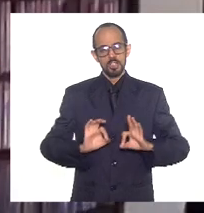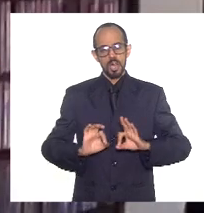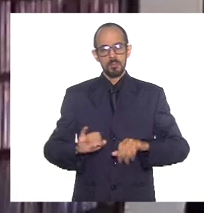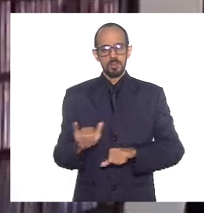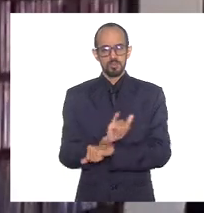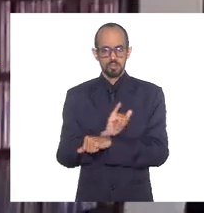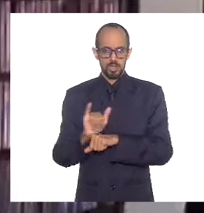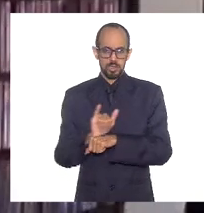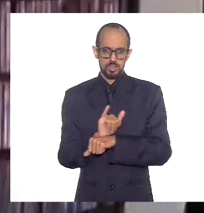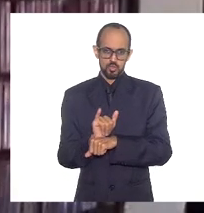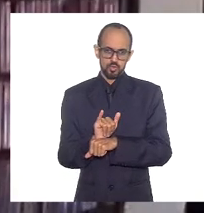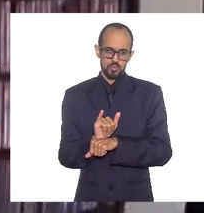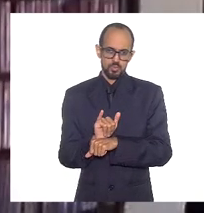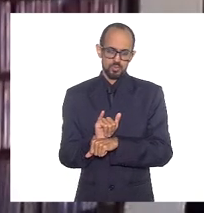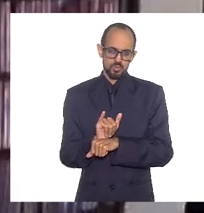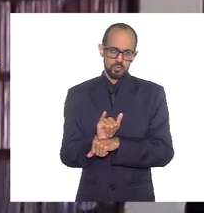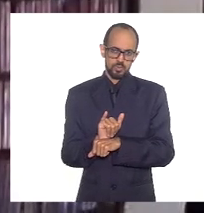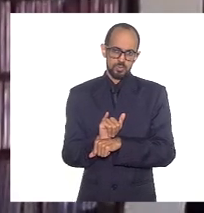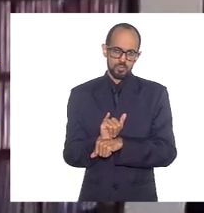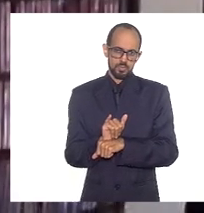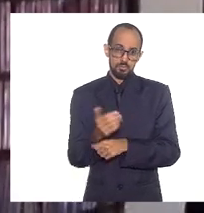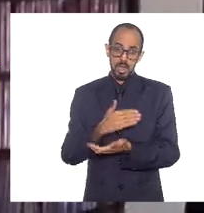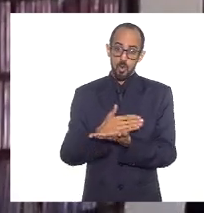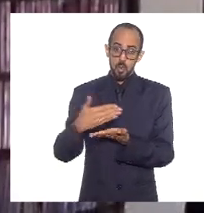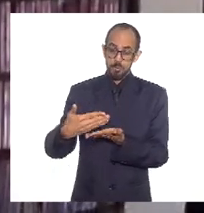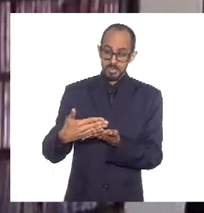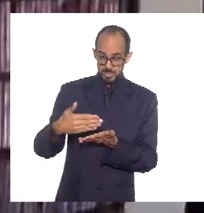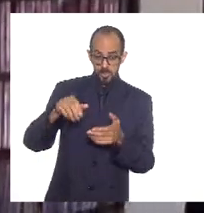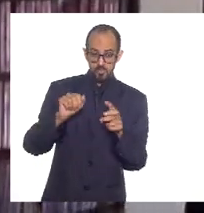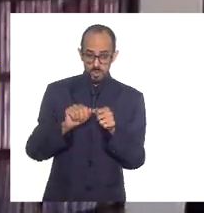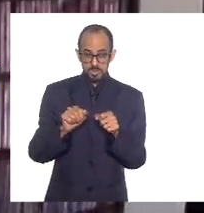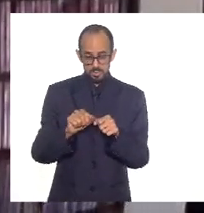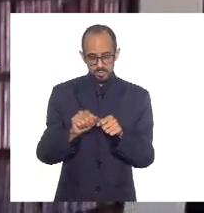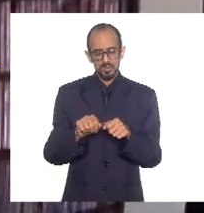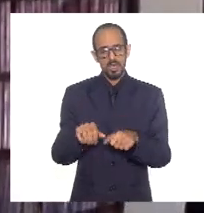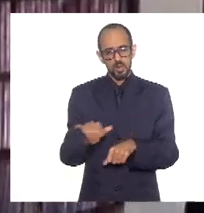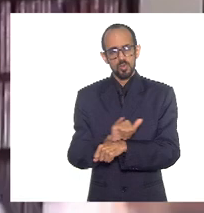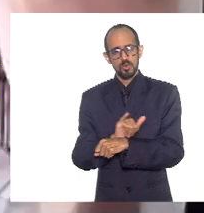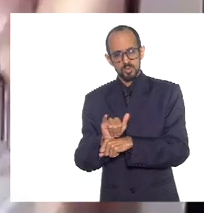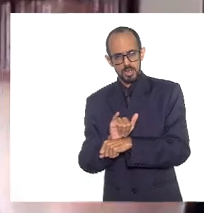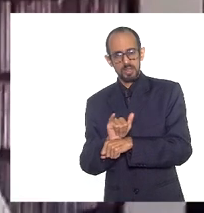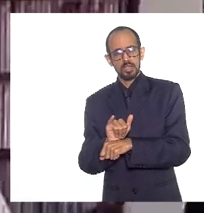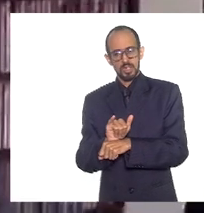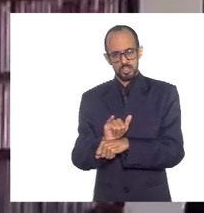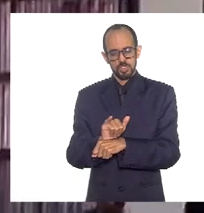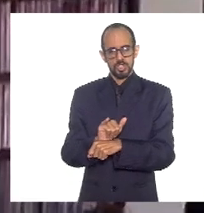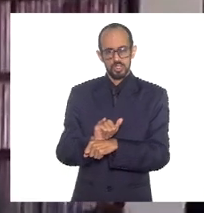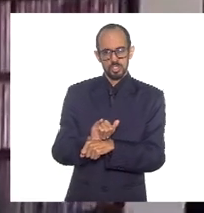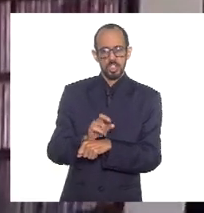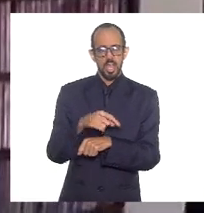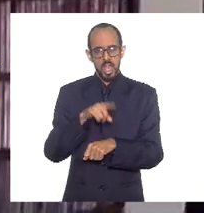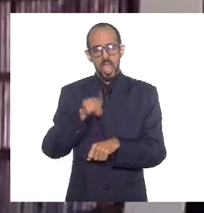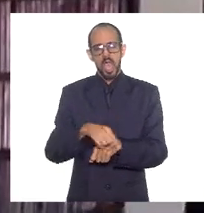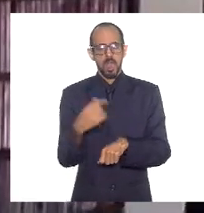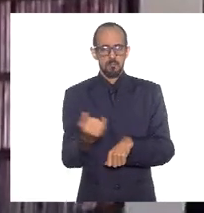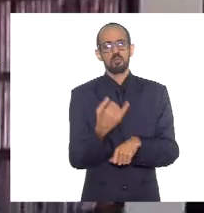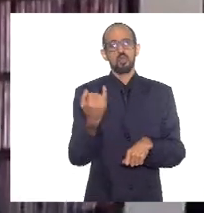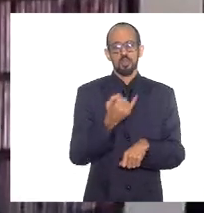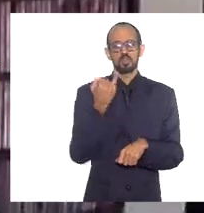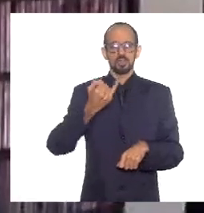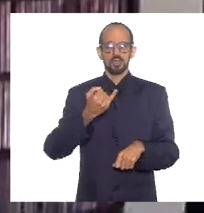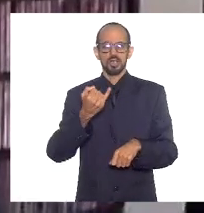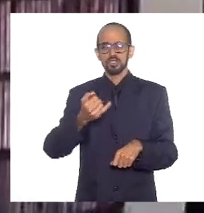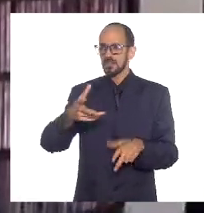estratégico. Para começar a colocar o planejamento estratégico no papel, é fundamental ouvir